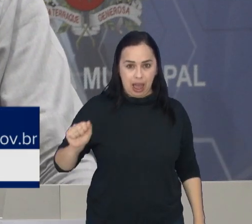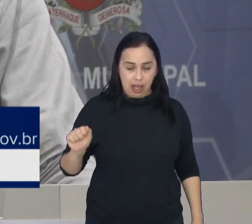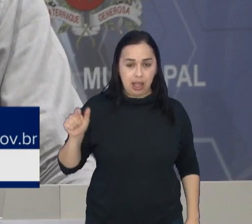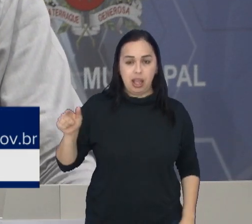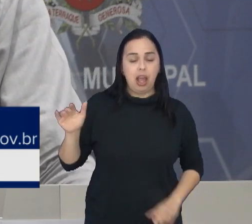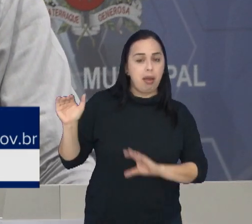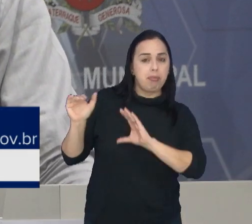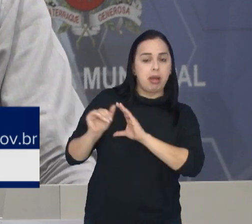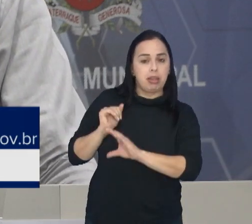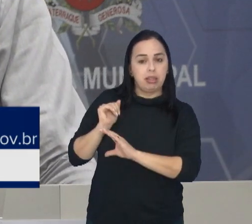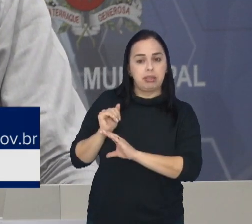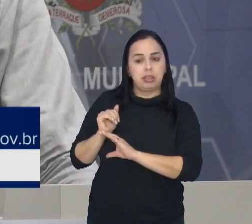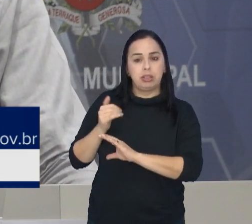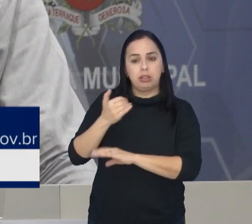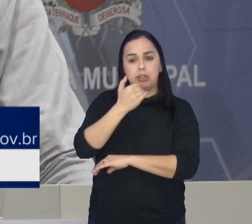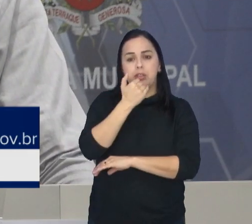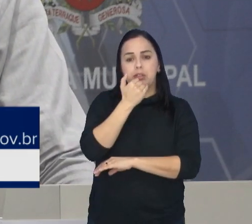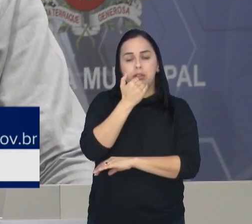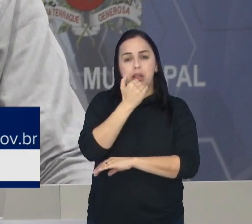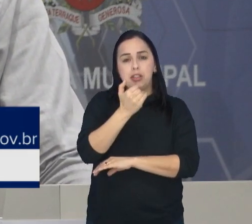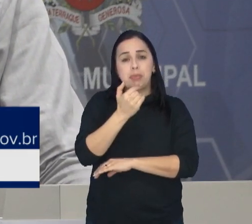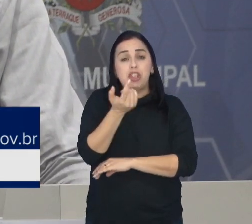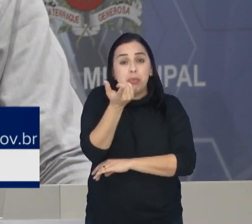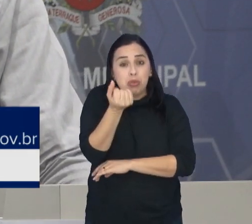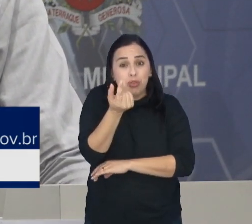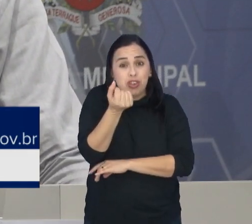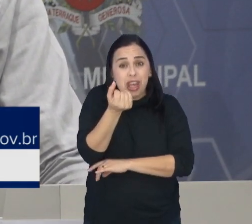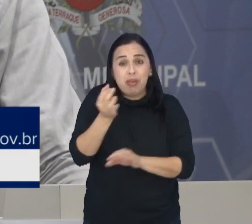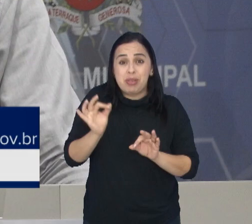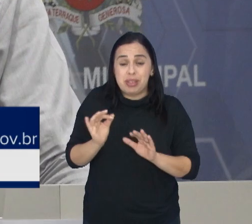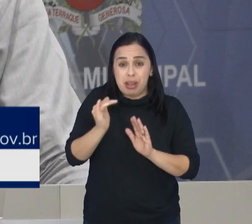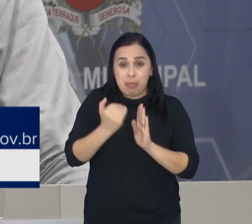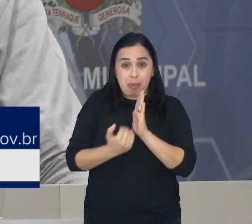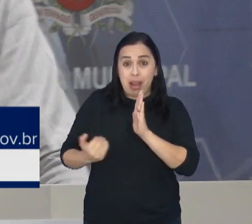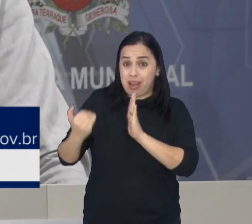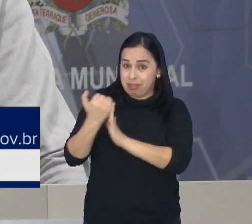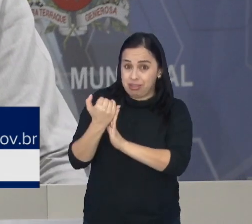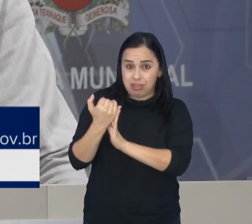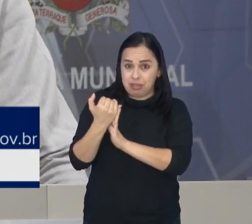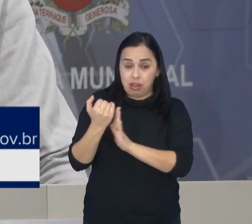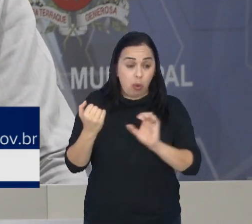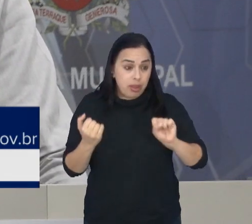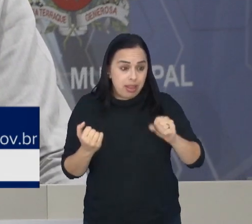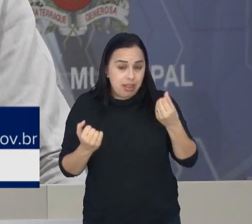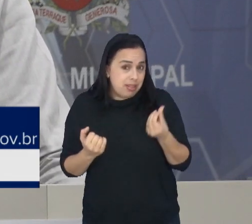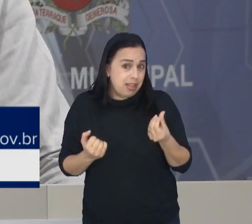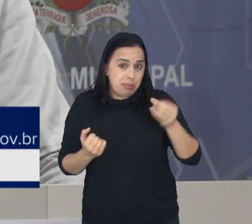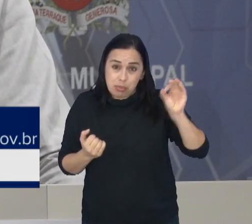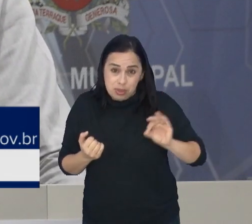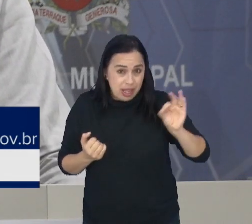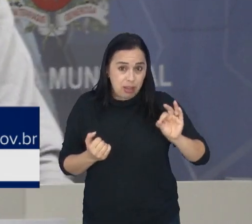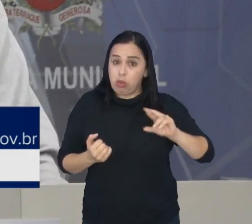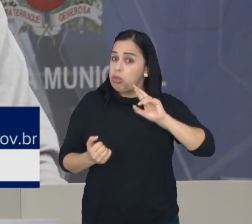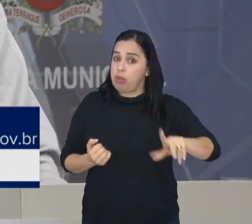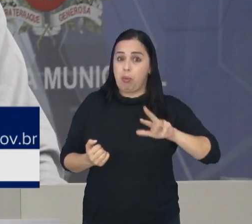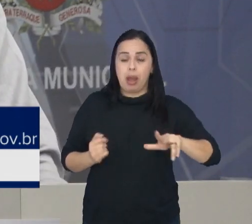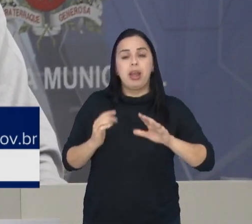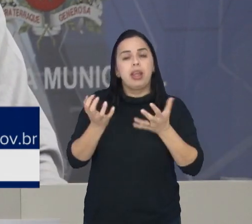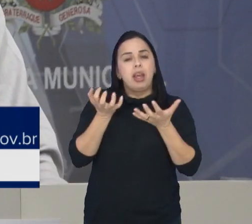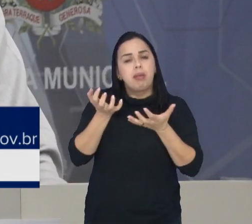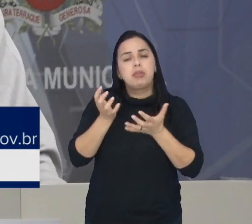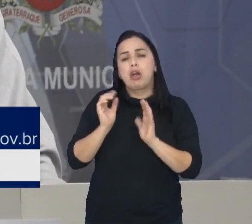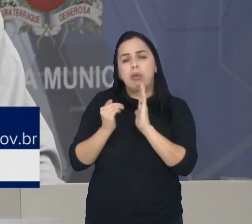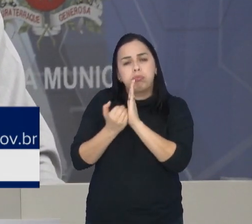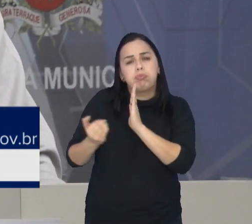não, nós pedimos nosso aumento real e justo, não pedimos 86% de aumento salarial, queremos